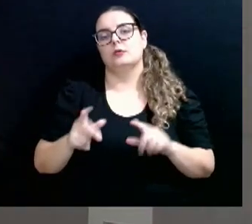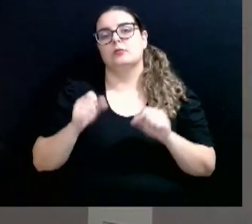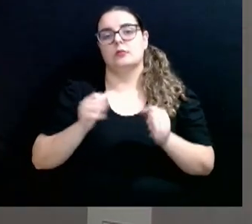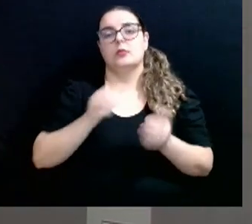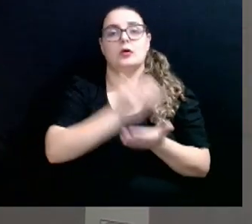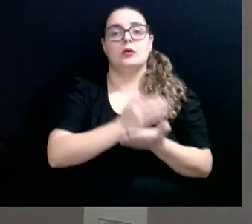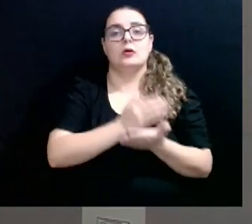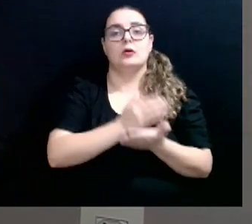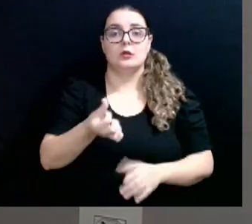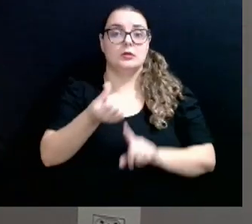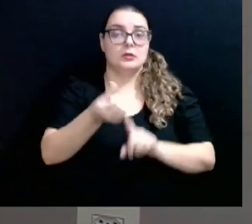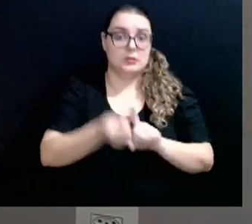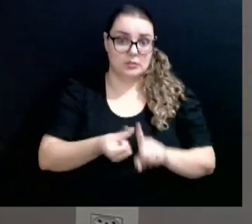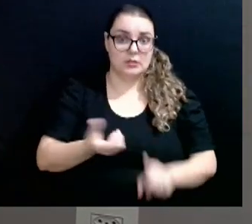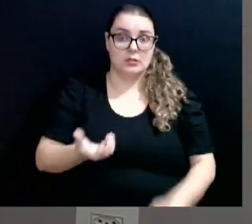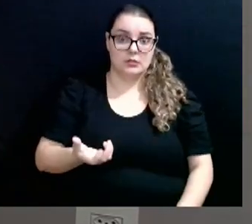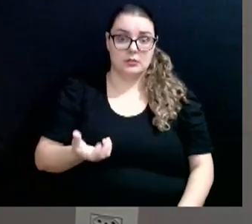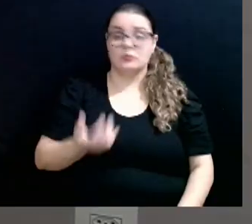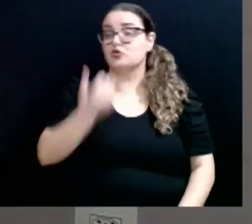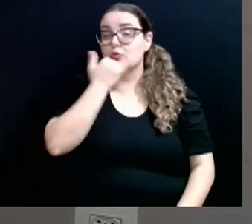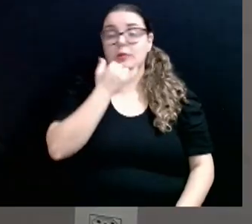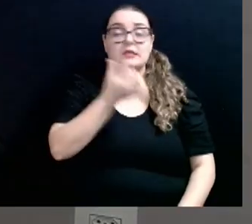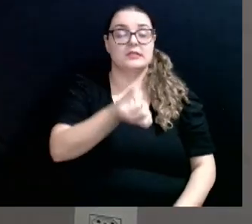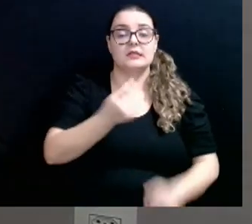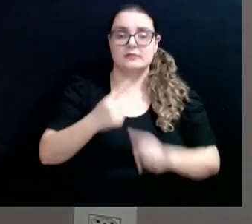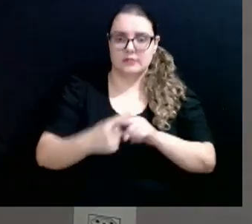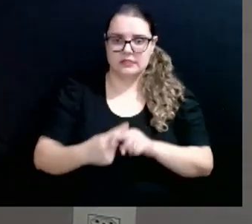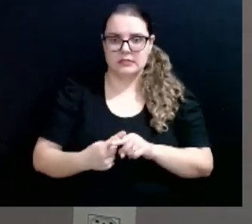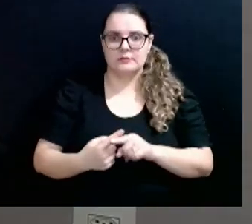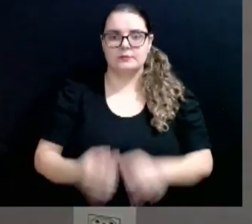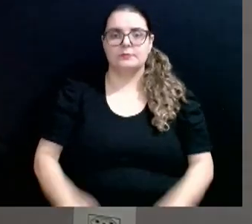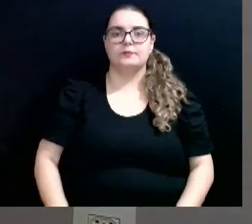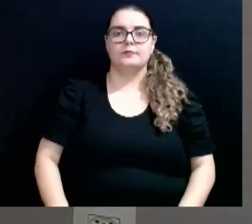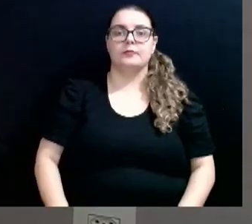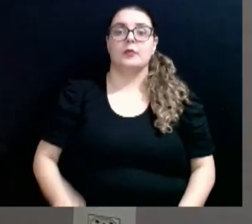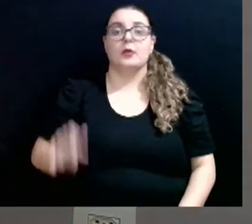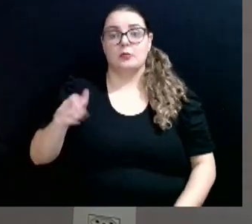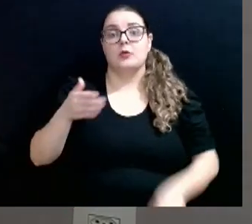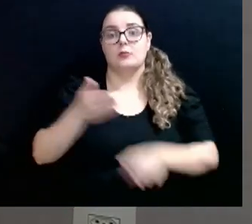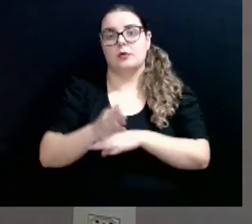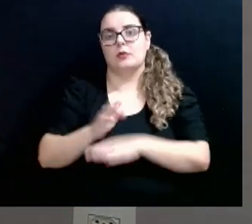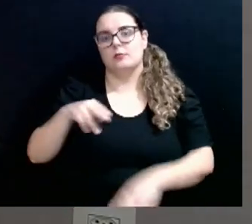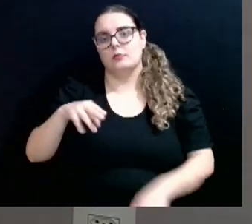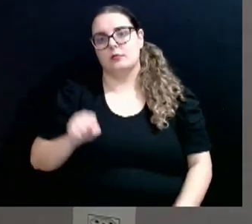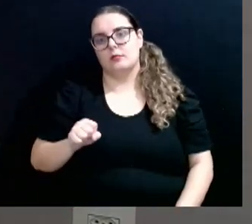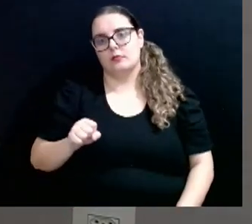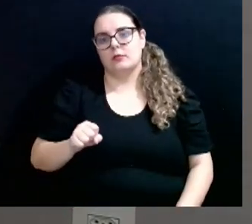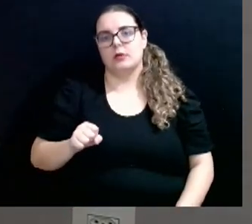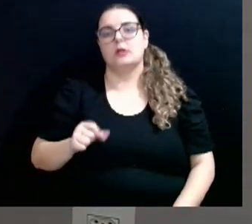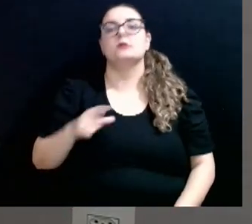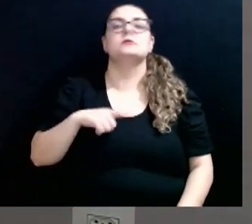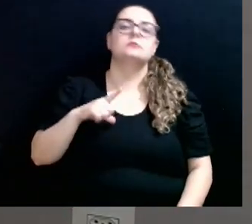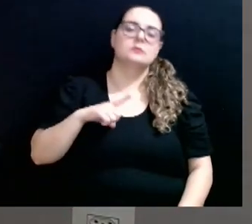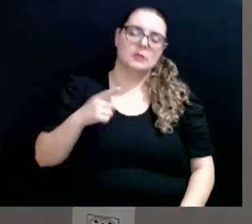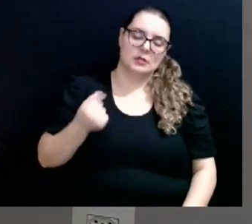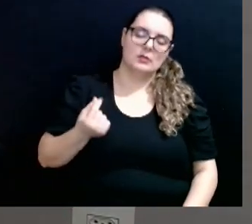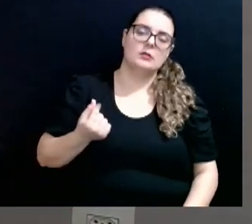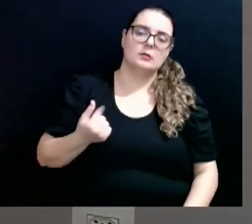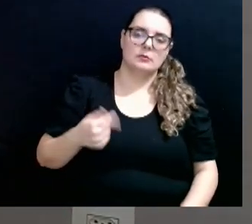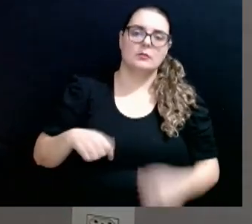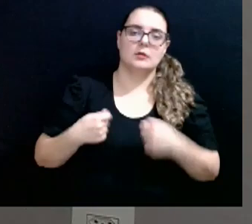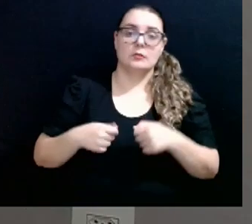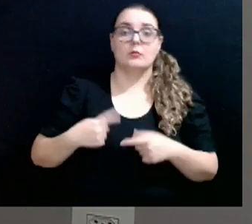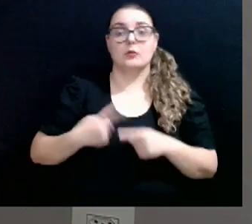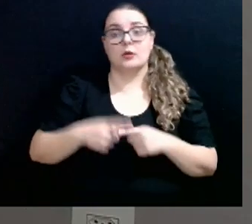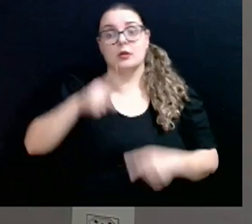vezes. Então, assim, a pessoa que participa de um leilão de bens, ela tem que ter o ativo, ela tem que ter o dinheiro, porque ela corre o risco de